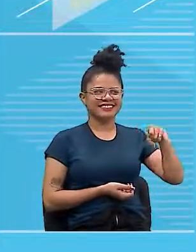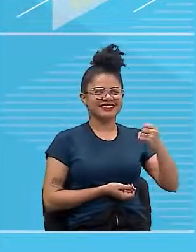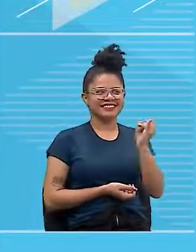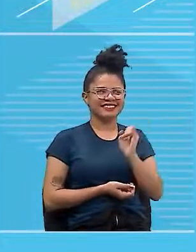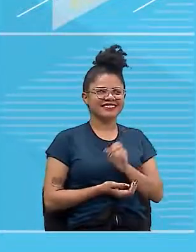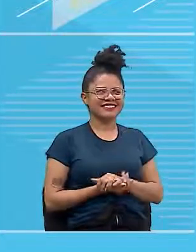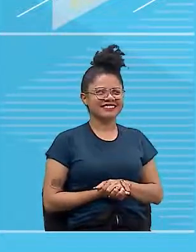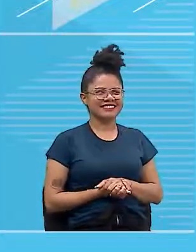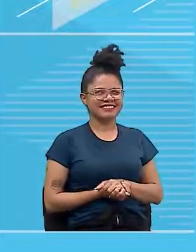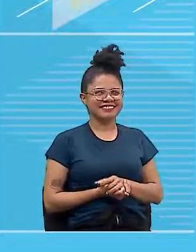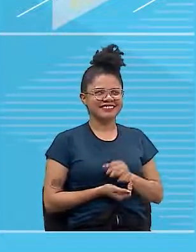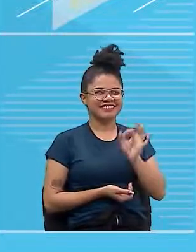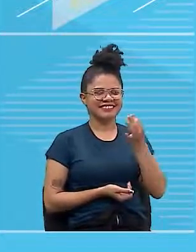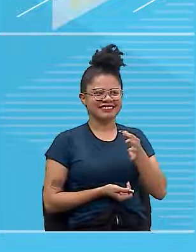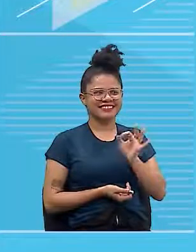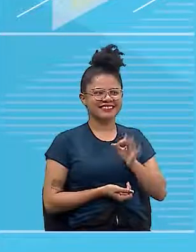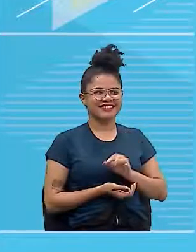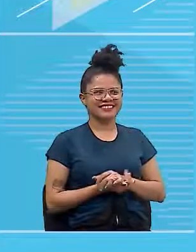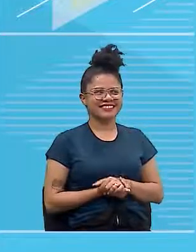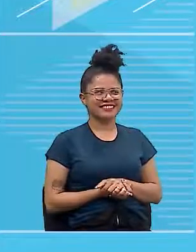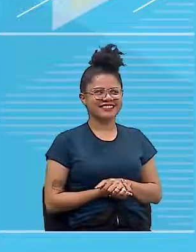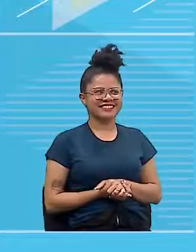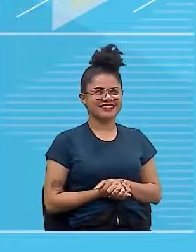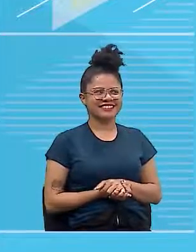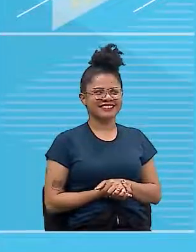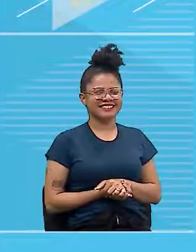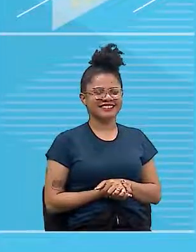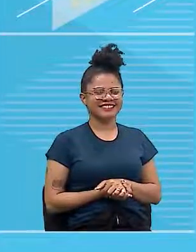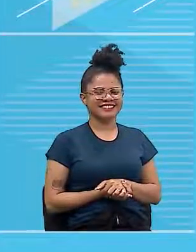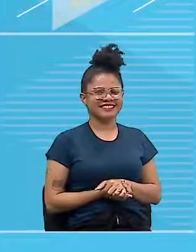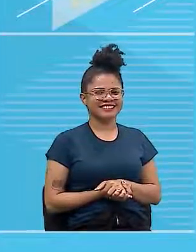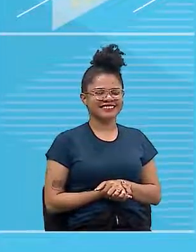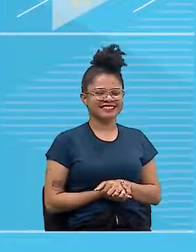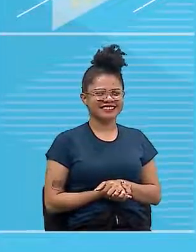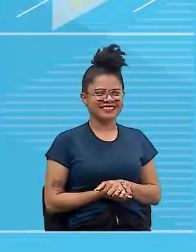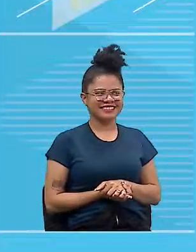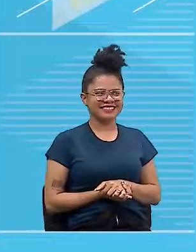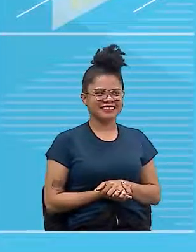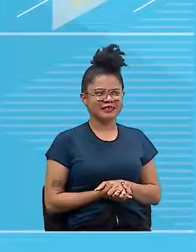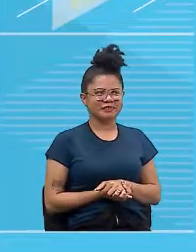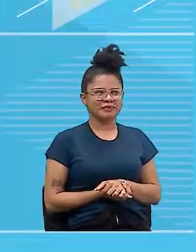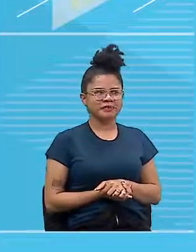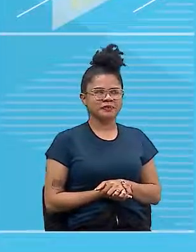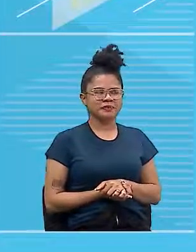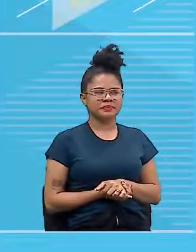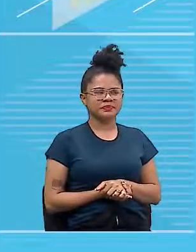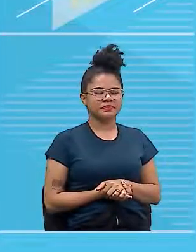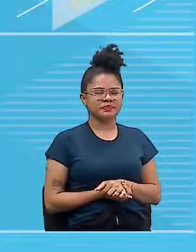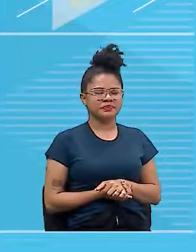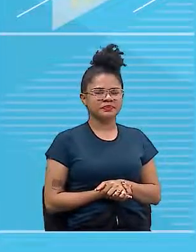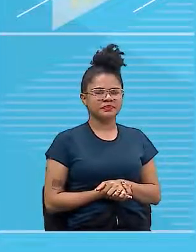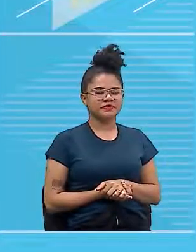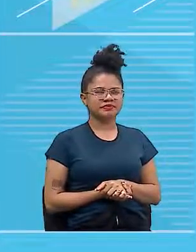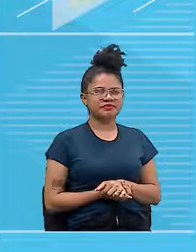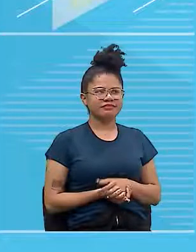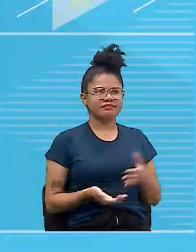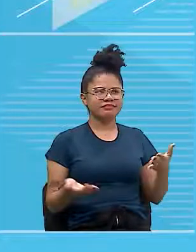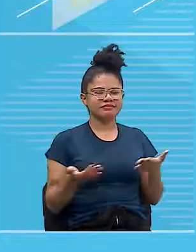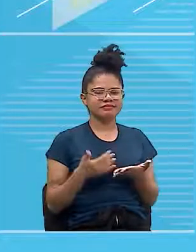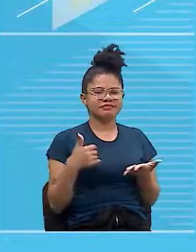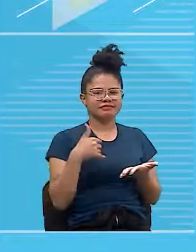e é isso mesmo certíssimo zero defeito Adriana muito bem vamos para os